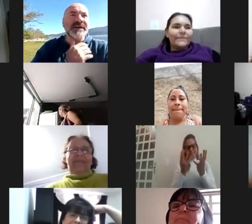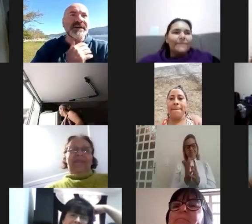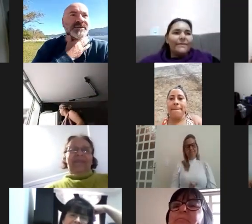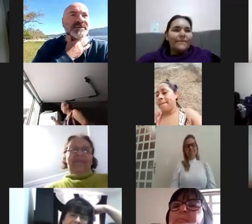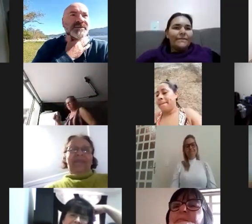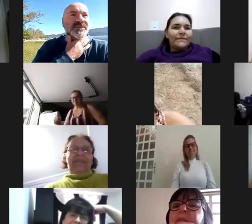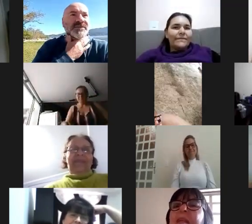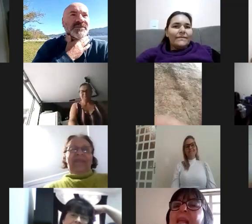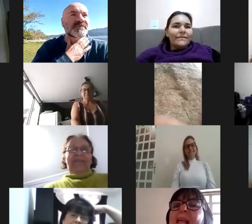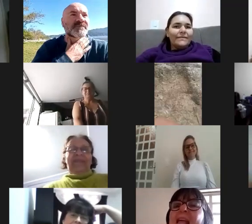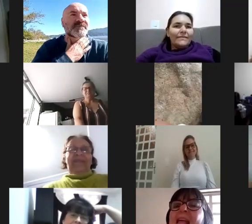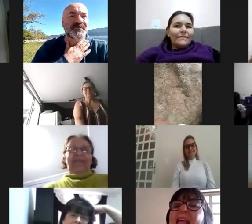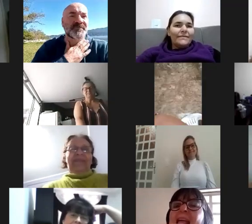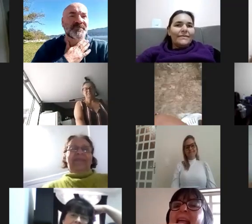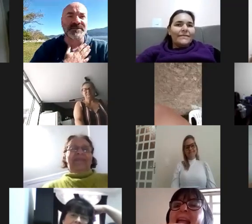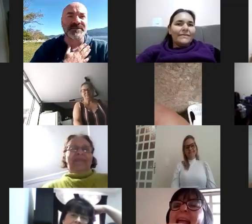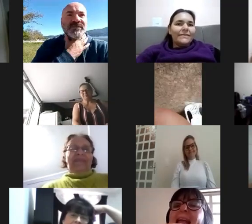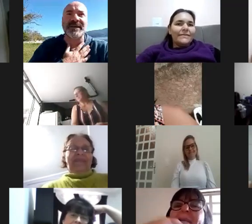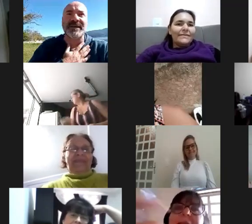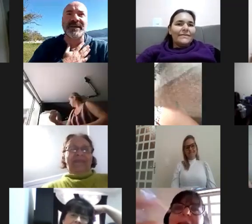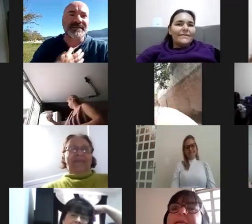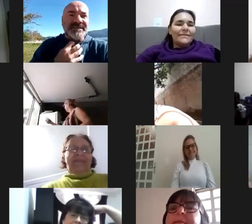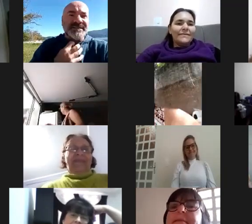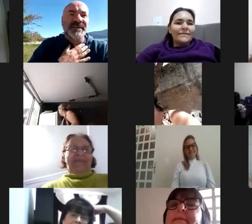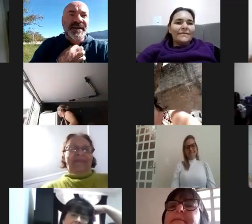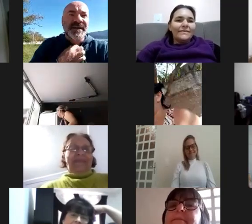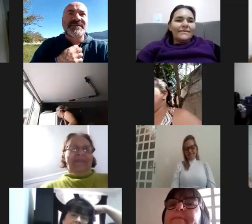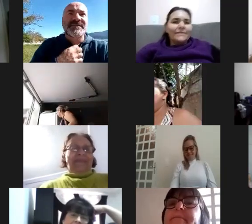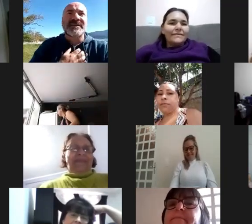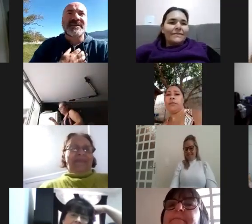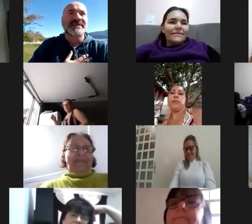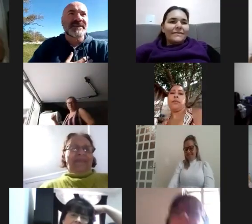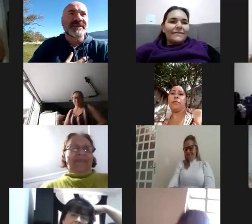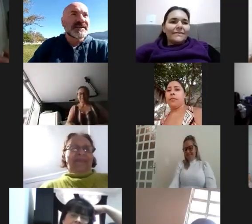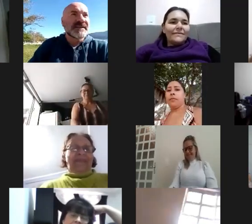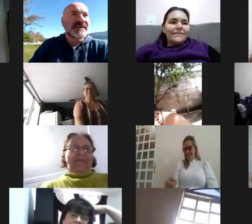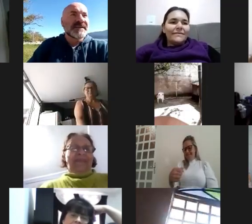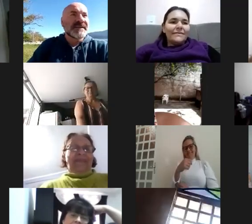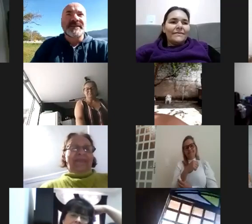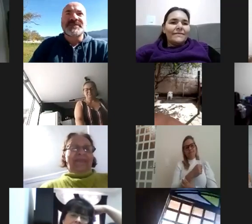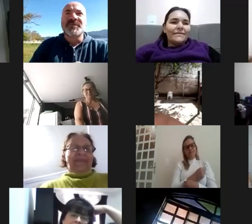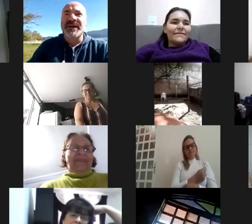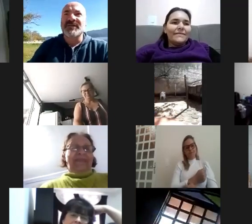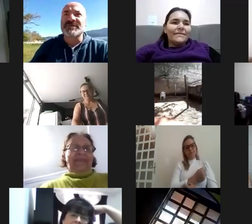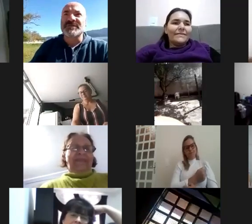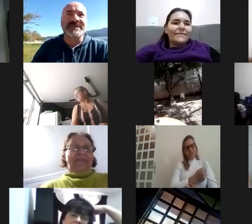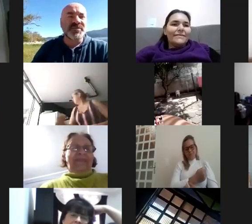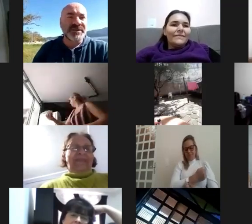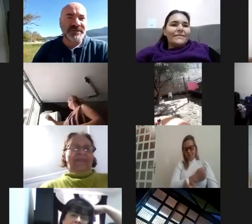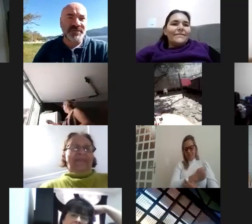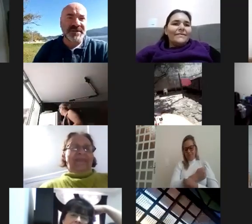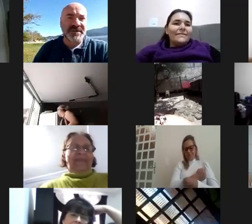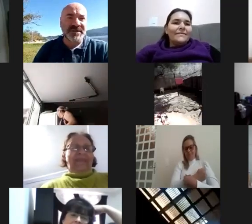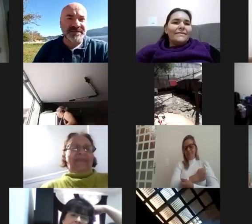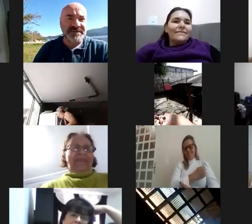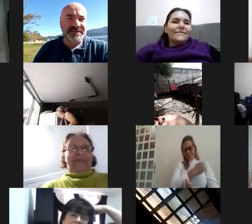lugar tão lindo, né? Desse privilégio que a gente tem de morar em alguns lugares tão bonitos